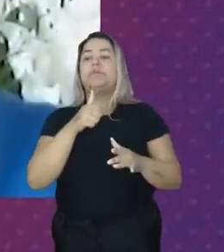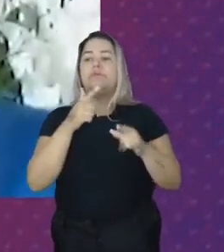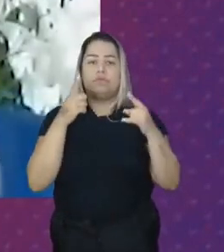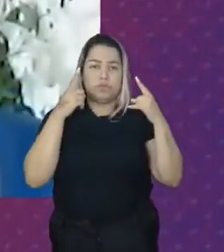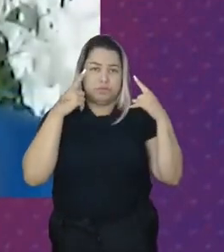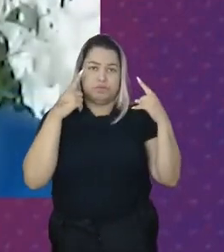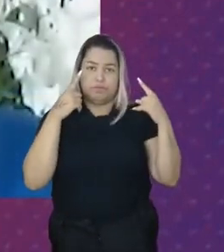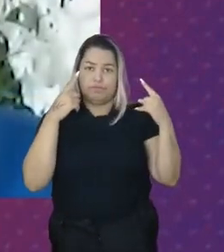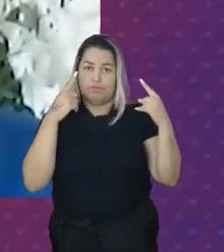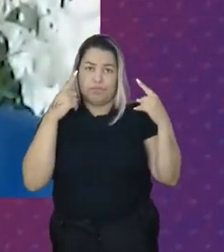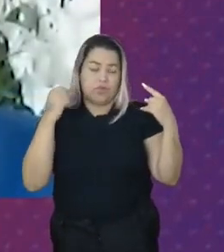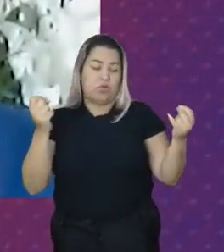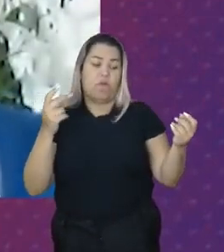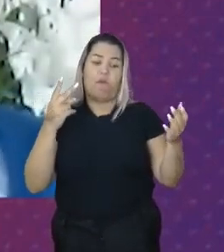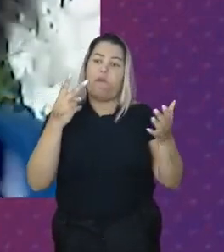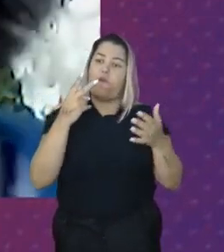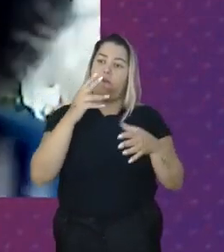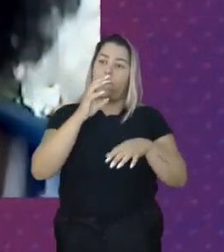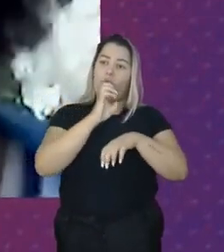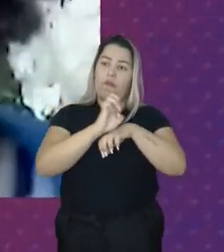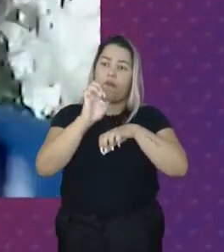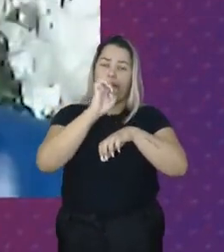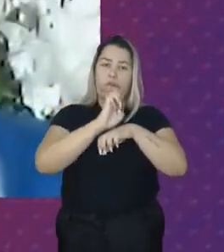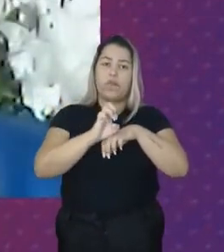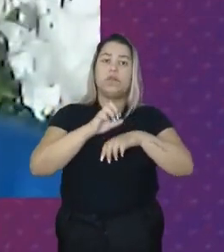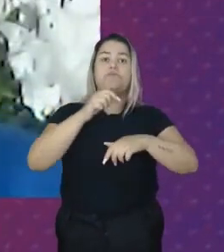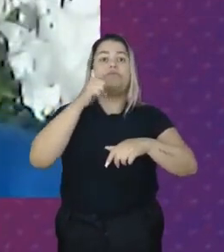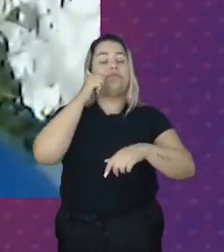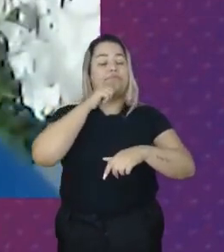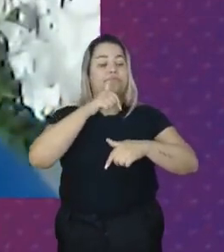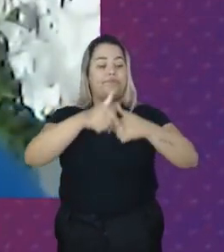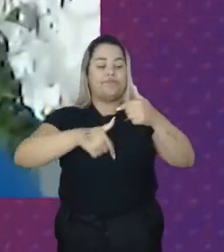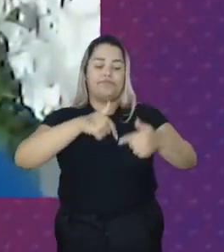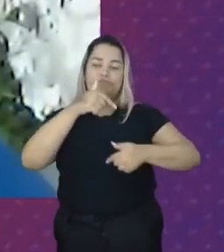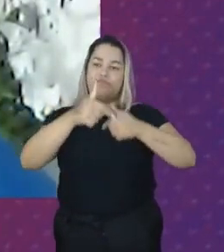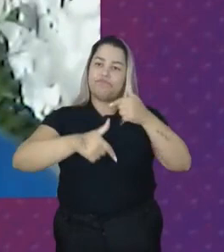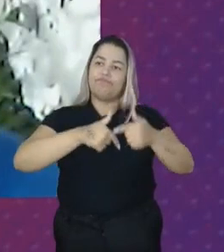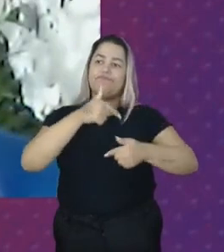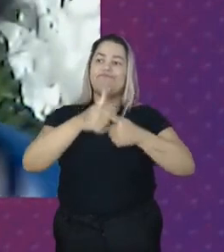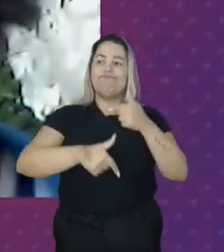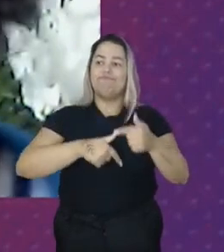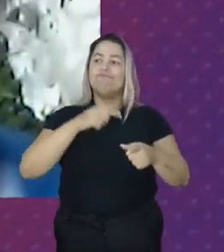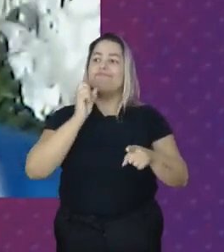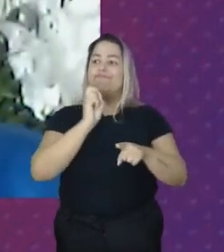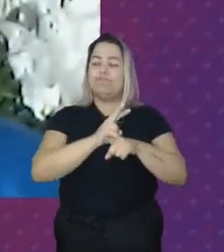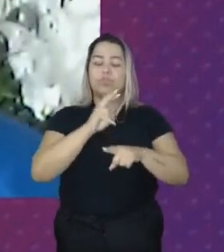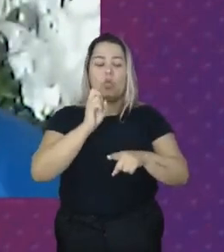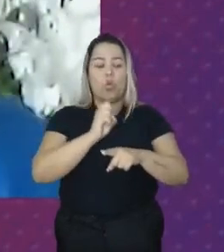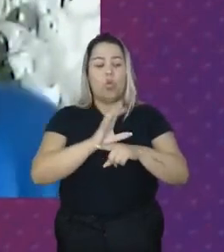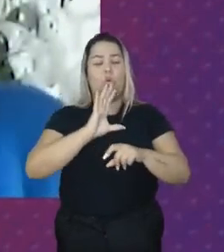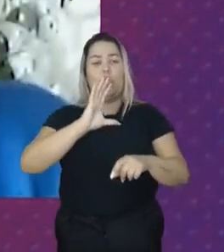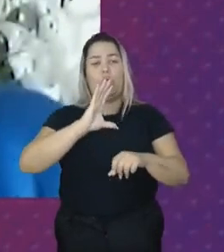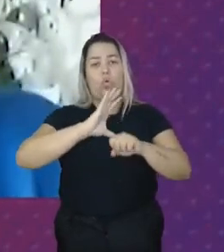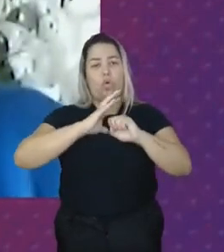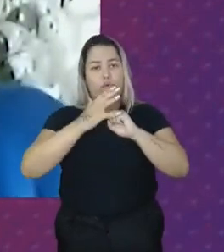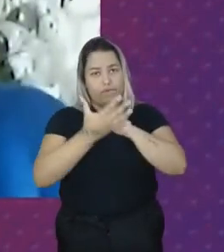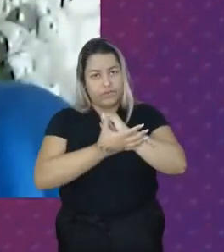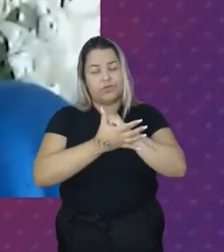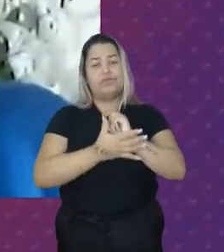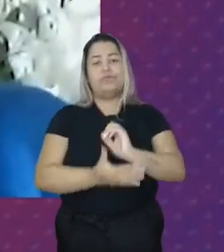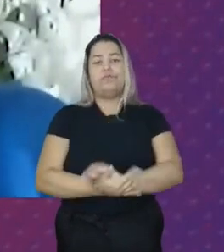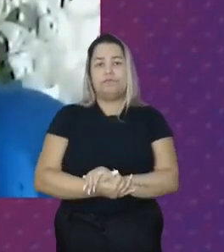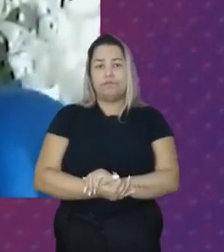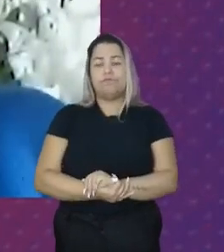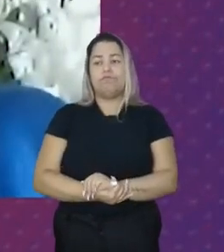né? Aqui no meu estado, foi uma trabalhadora doméstica que se contaminou, né? Covid,